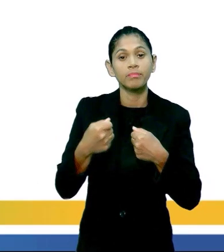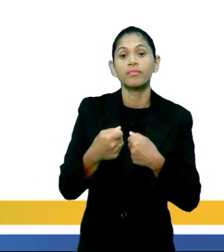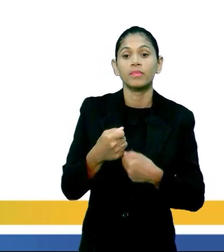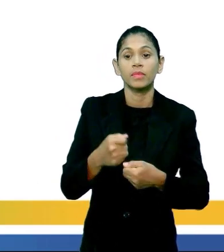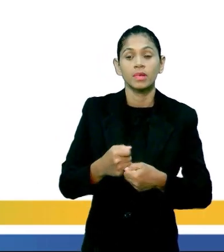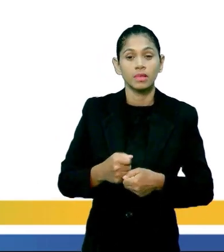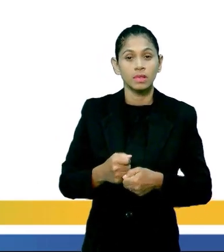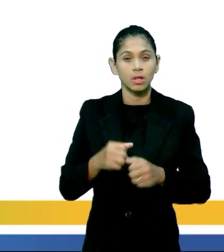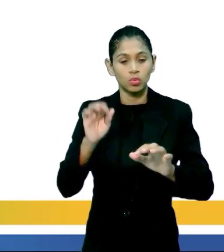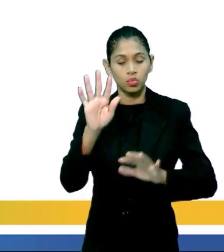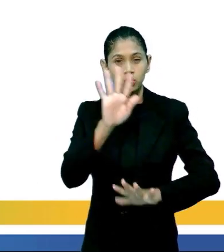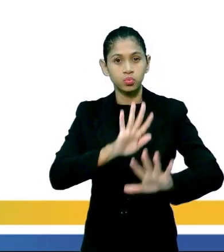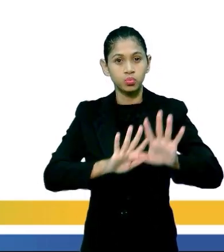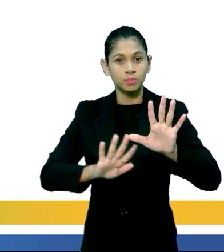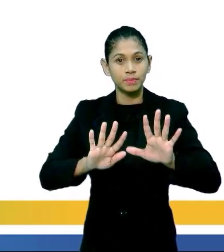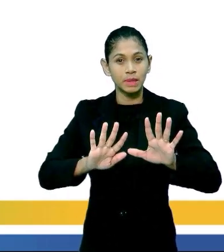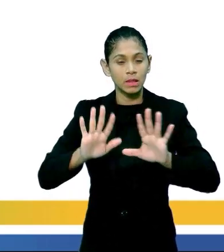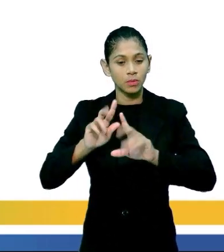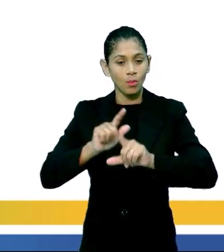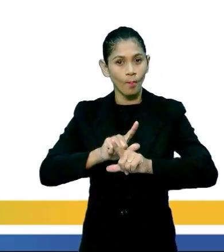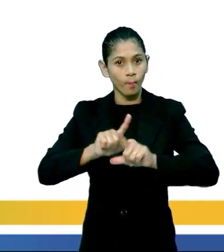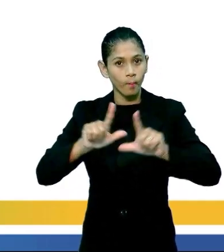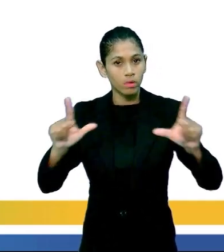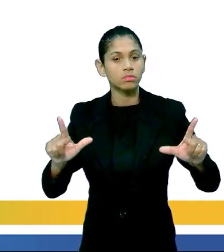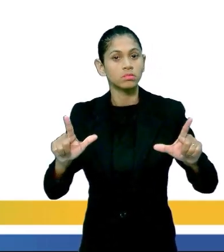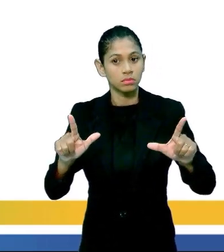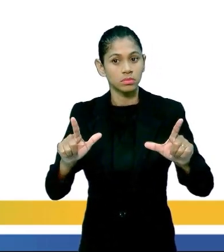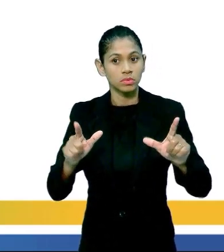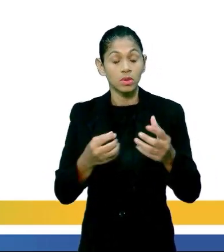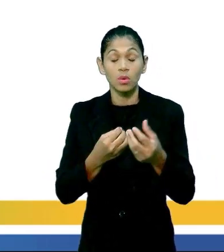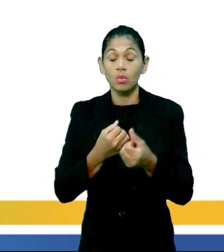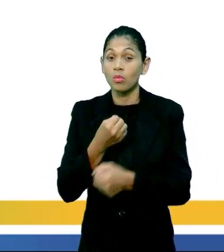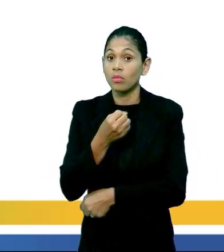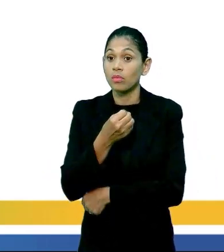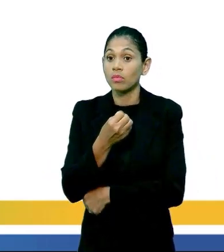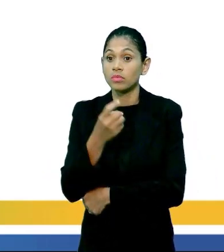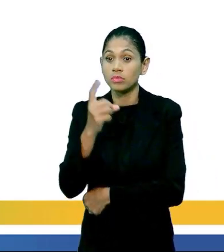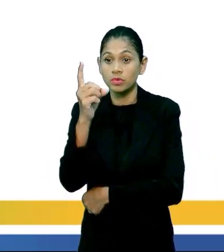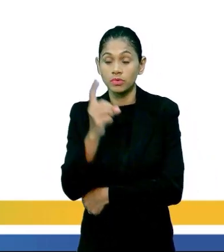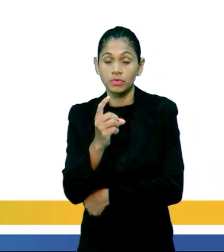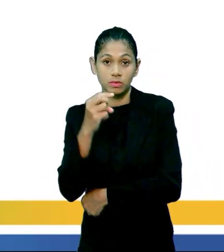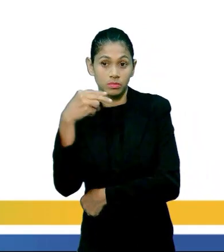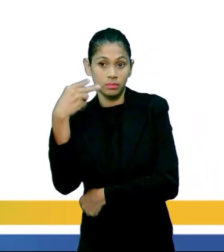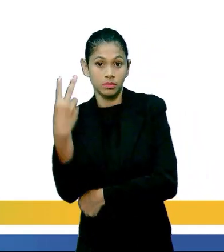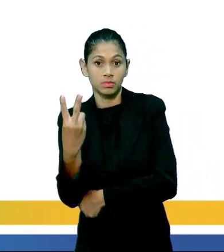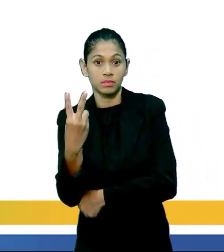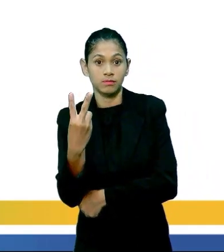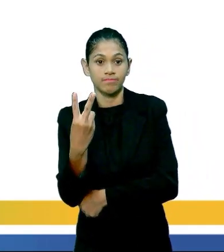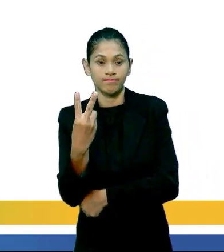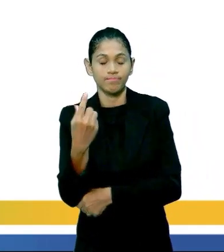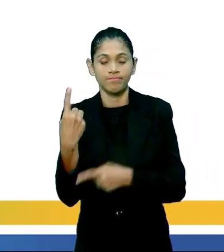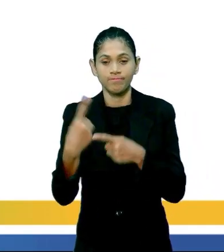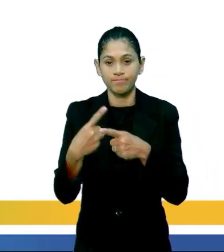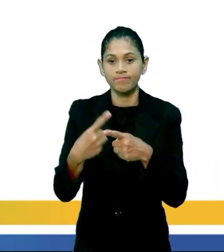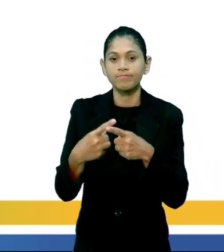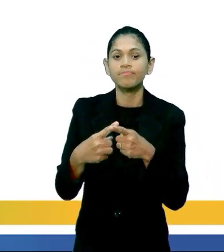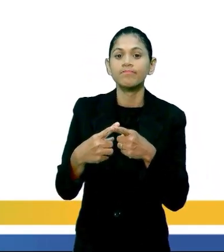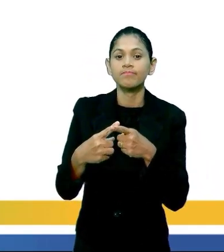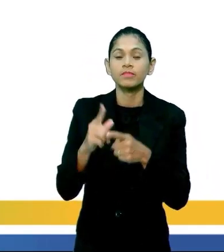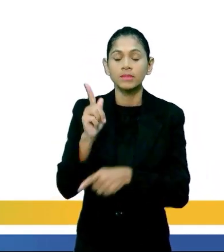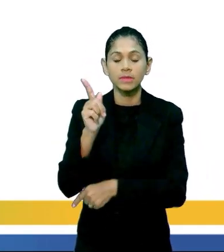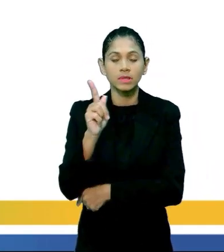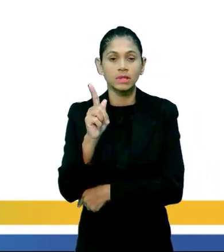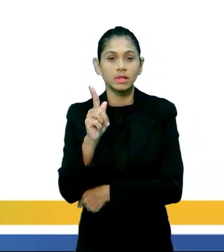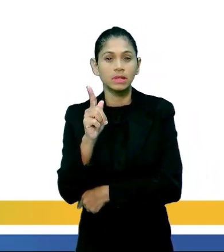velocidade, levará 10 minutos para limpar uma parede de mesma área, porque ele é 3 vezes mais